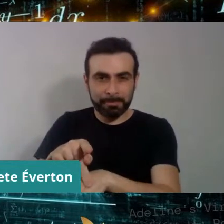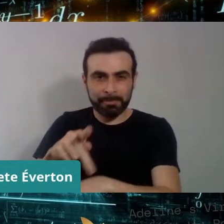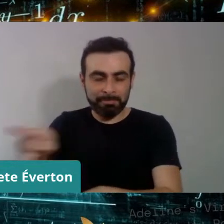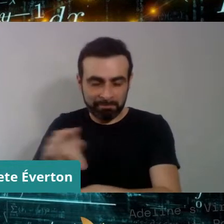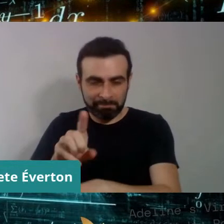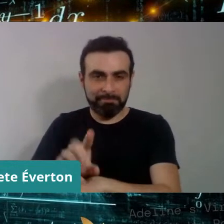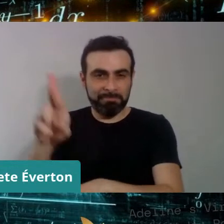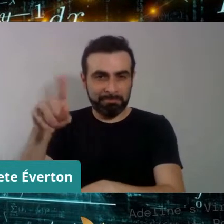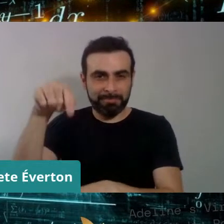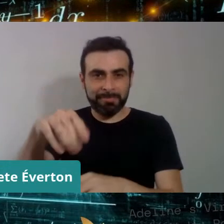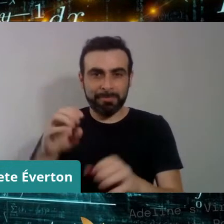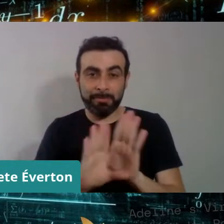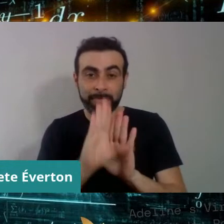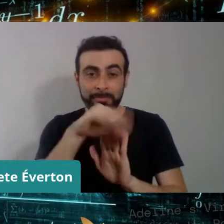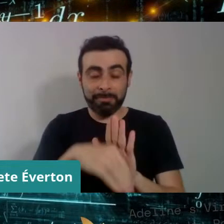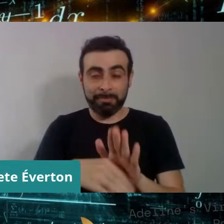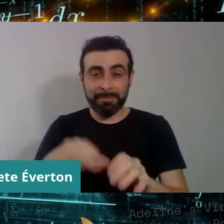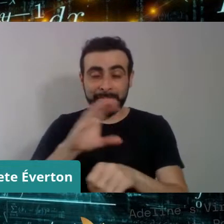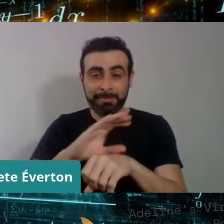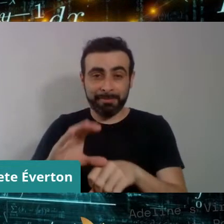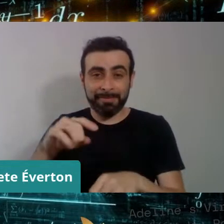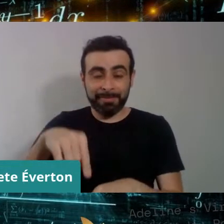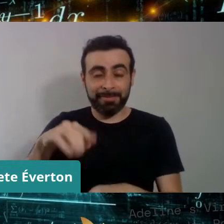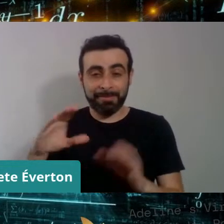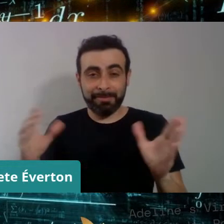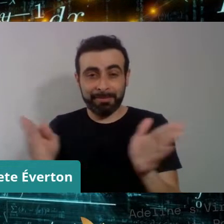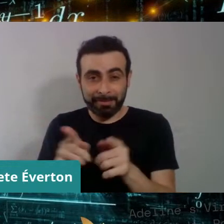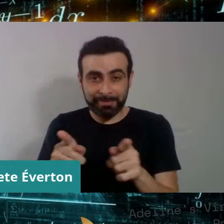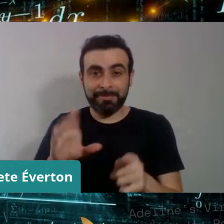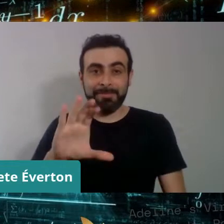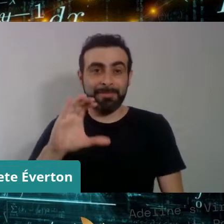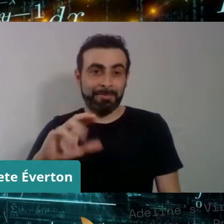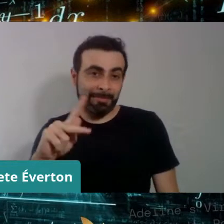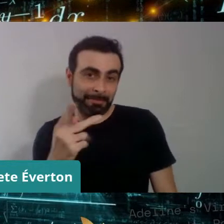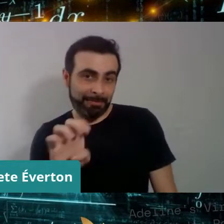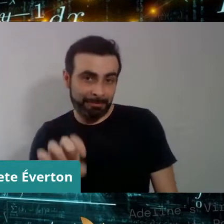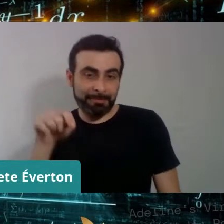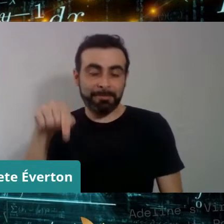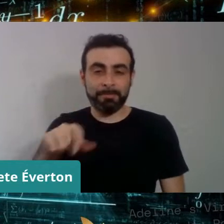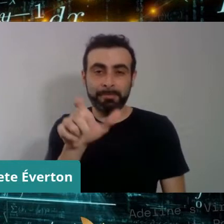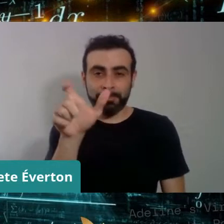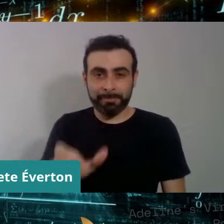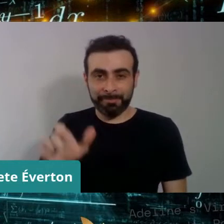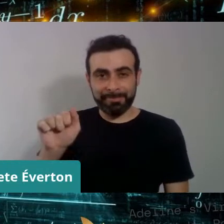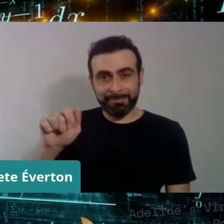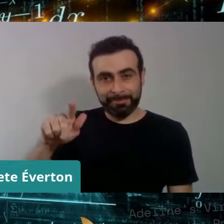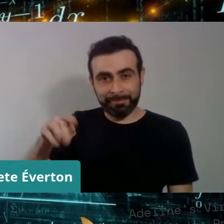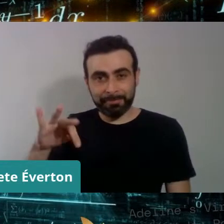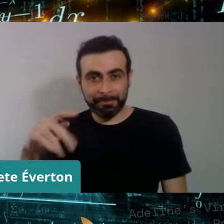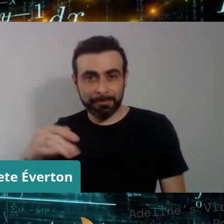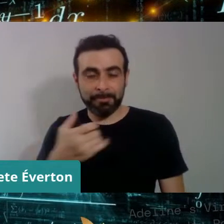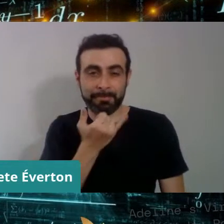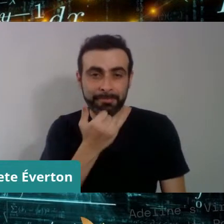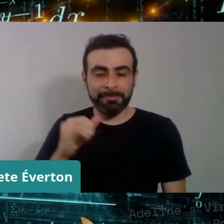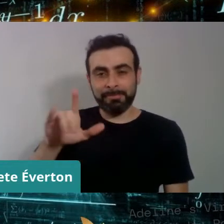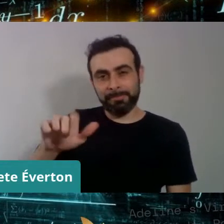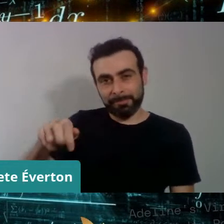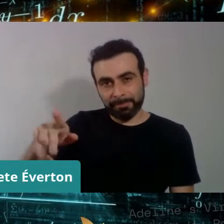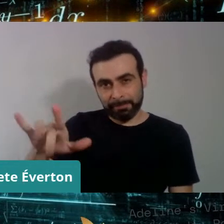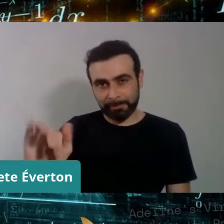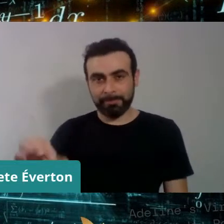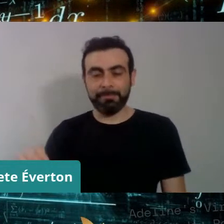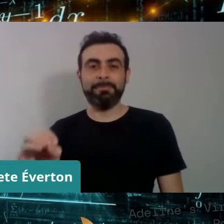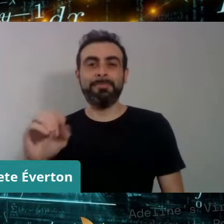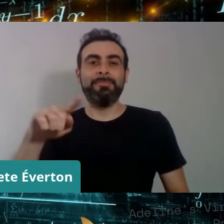Humanas e da Educação, nosso querido CCHE, Alfredo, realmente Alfredo, perdão, Alfredo Moreira da Silva Júnior. E